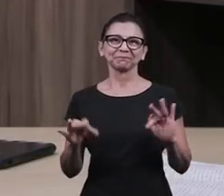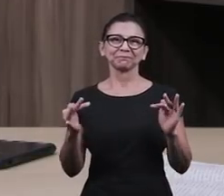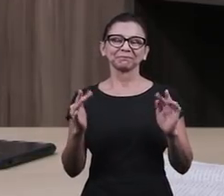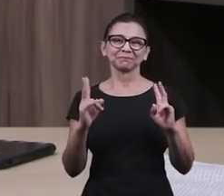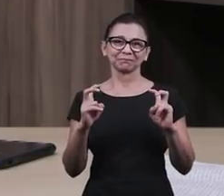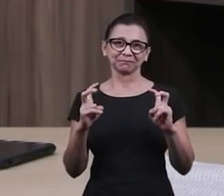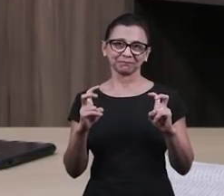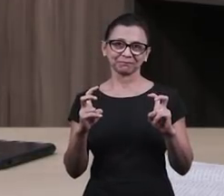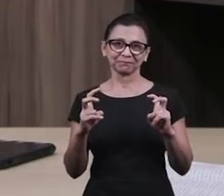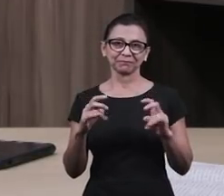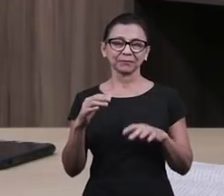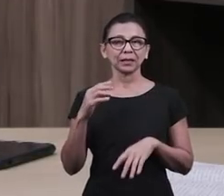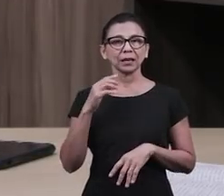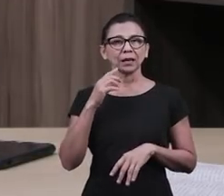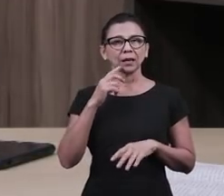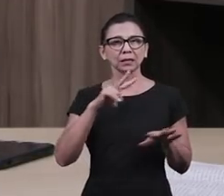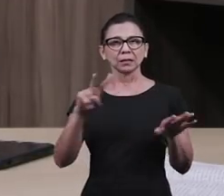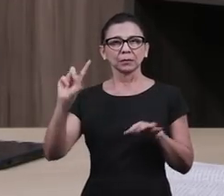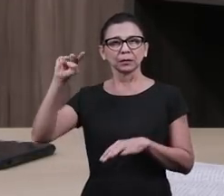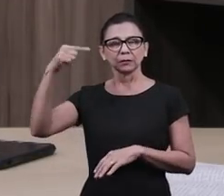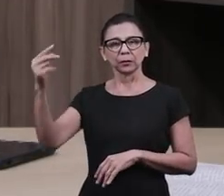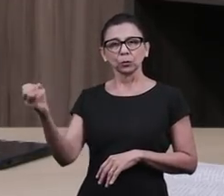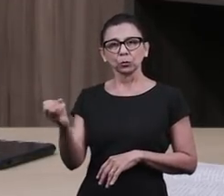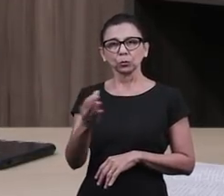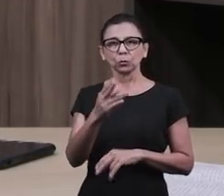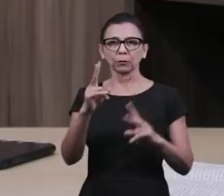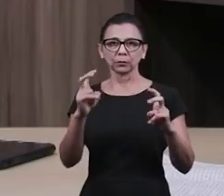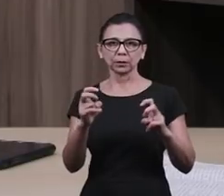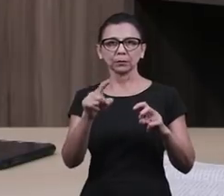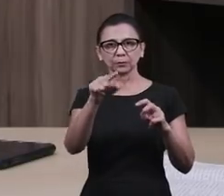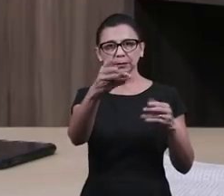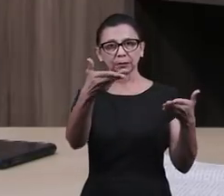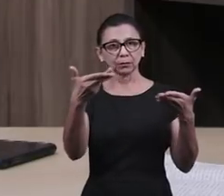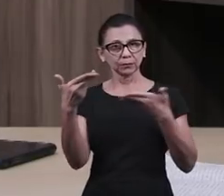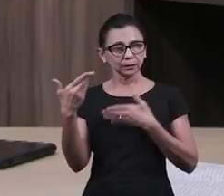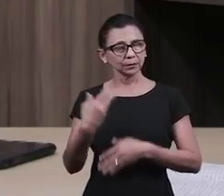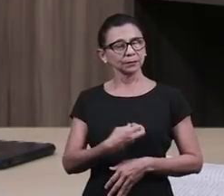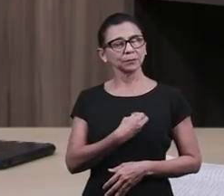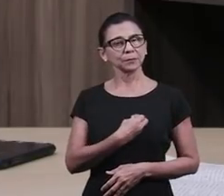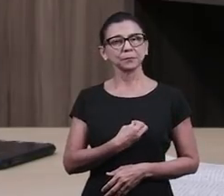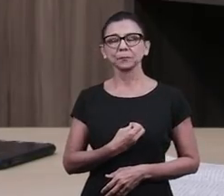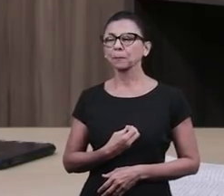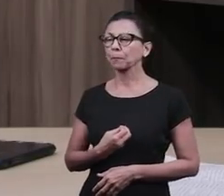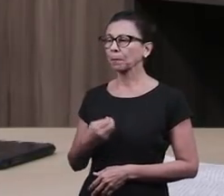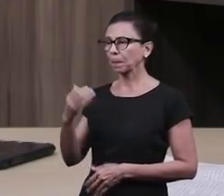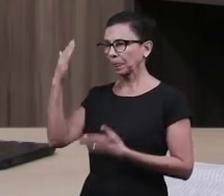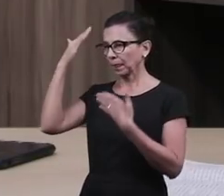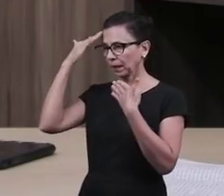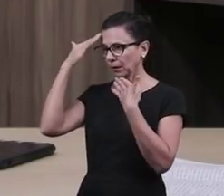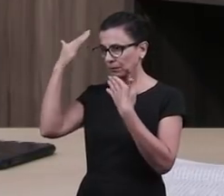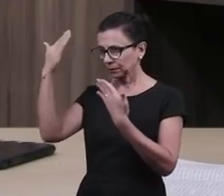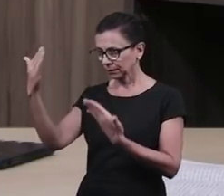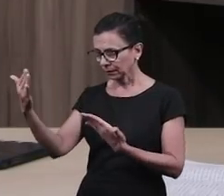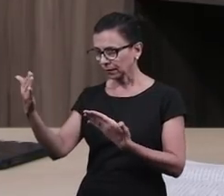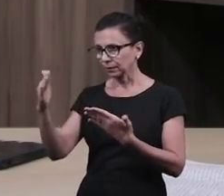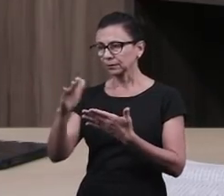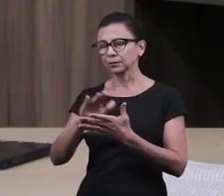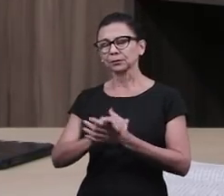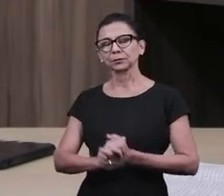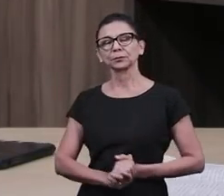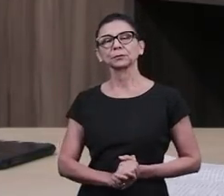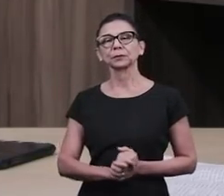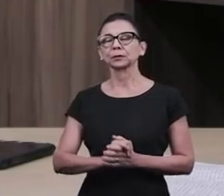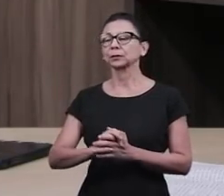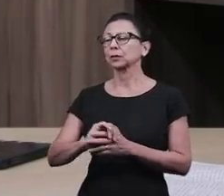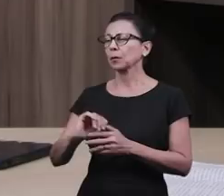A partir da semana que vem voltaremos com um novo tema. Você é nosso convidado a participar. Pastor Marcelo, muito obrigado pelo seu tempo, pela